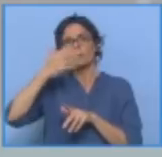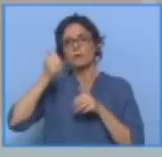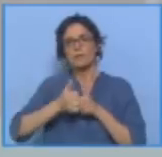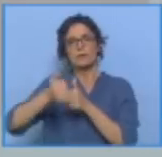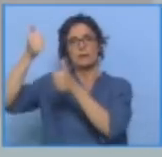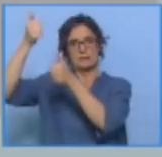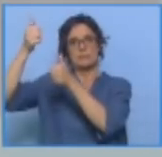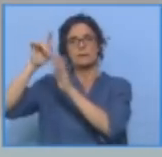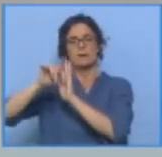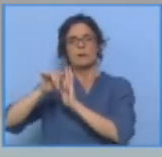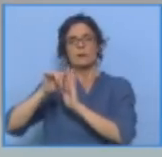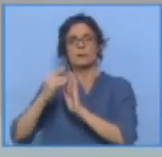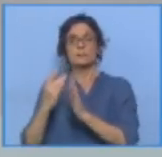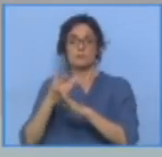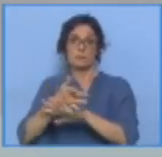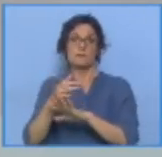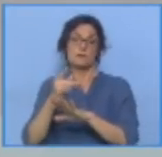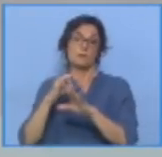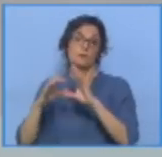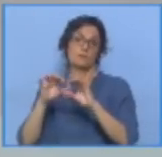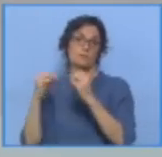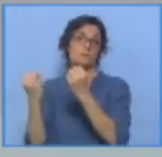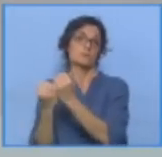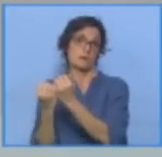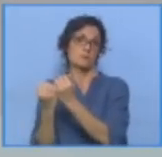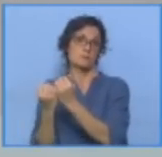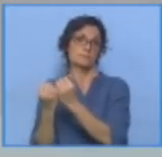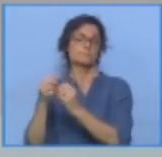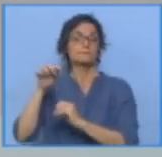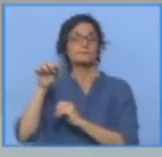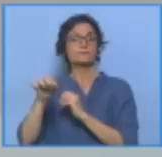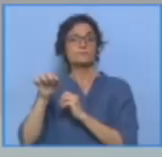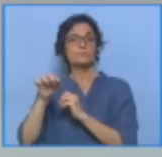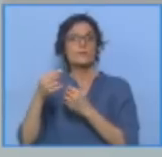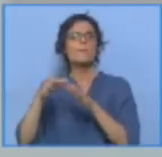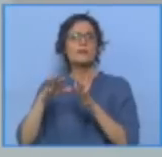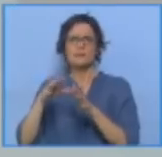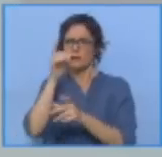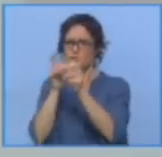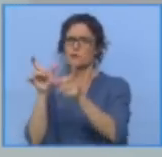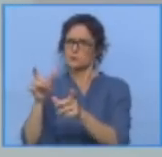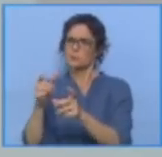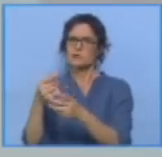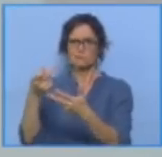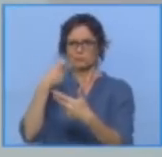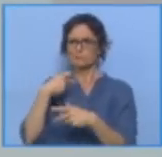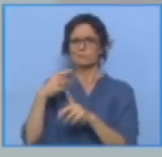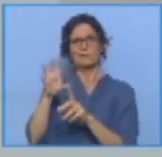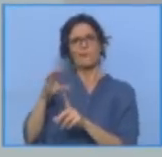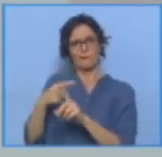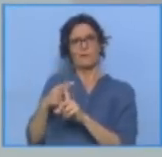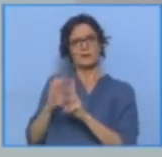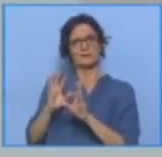das comunicações sociais. E por isso ainda estamos a iniciar. Mas o acolhimento tem sido bastante positivo. A nossa